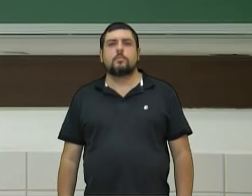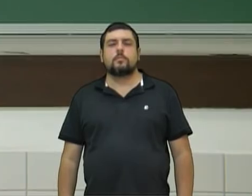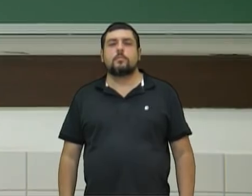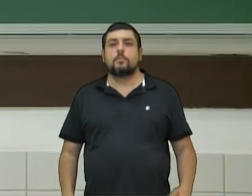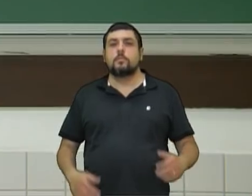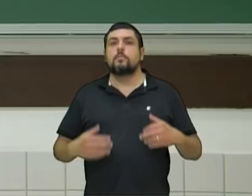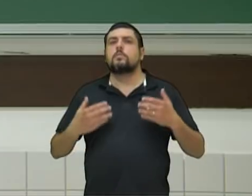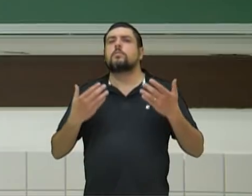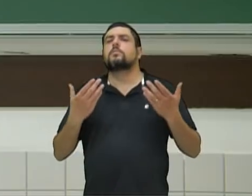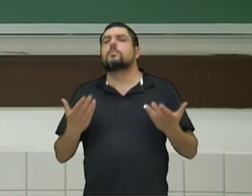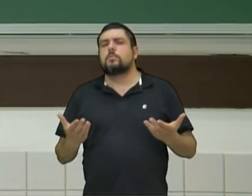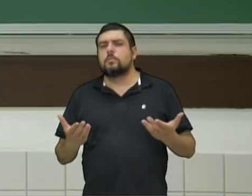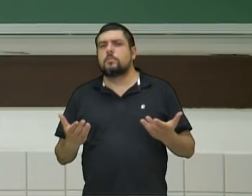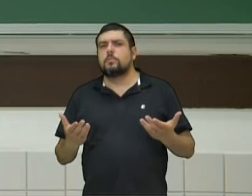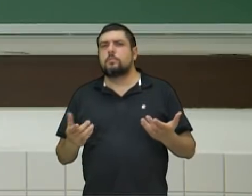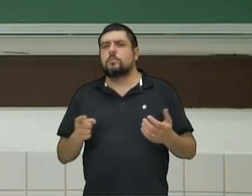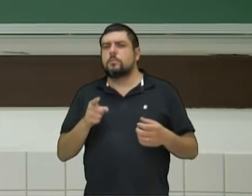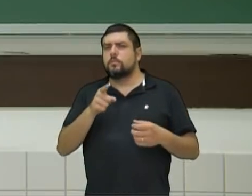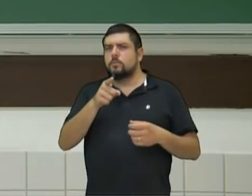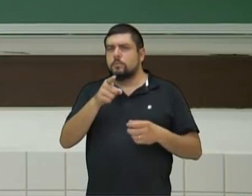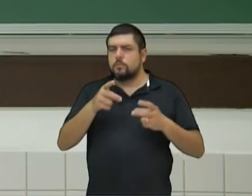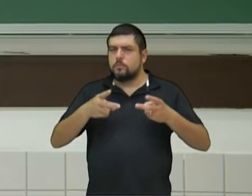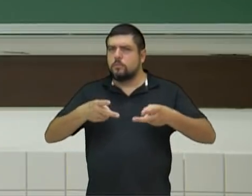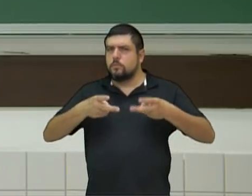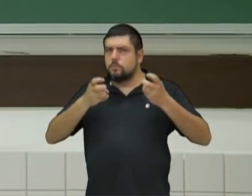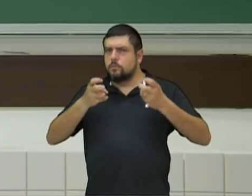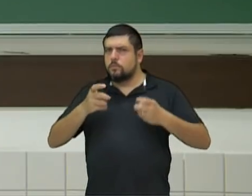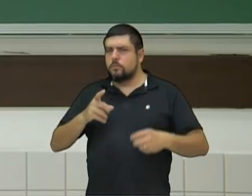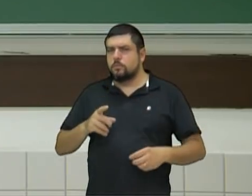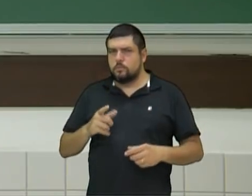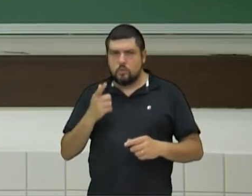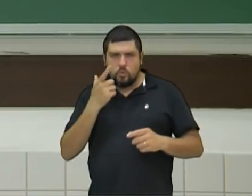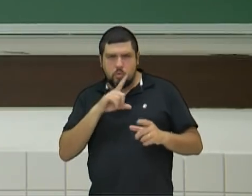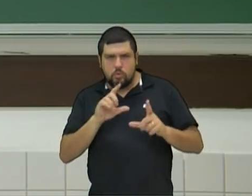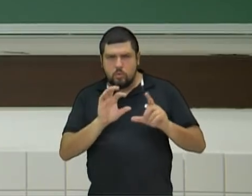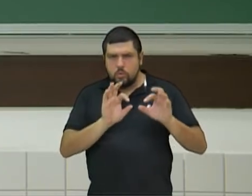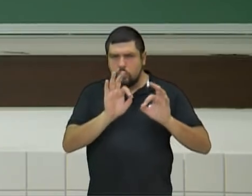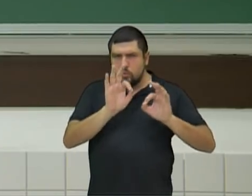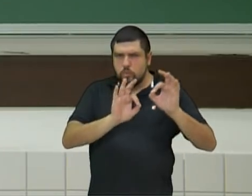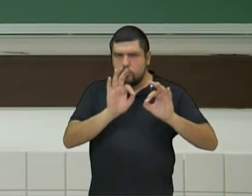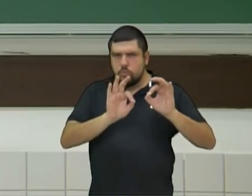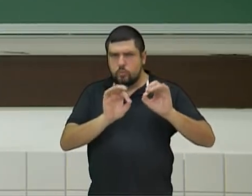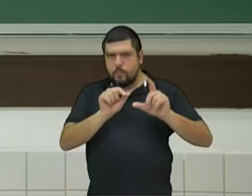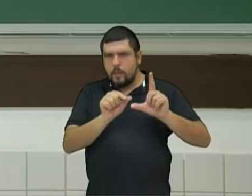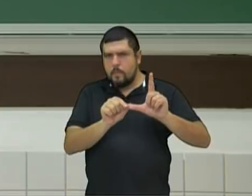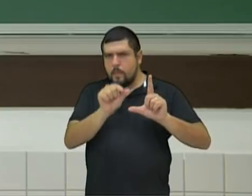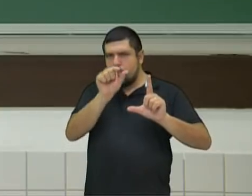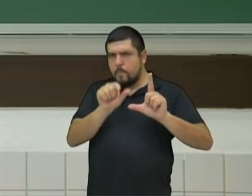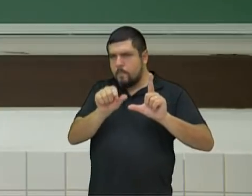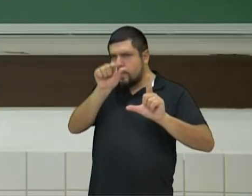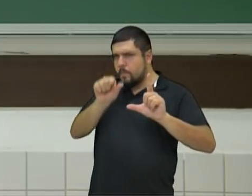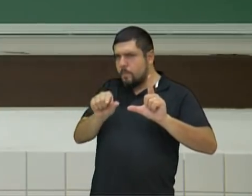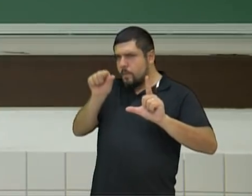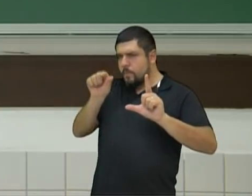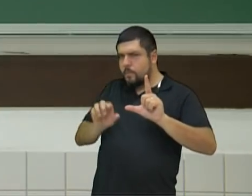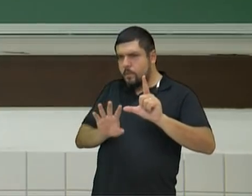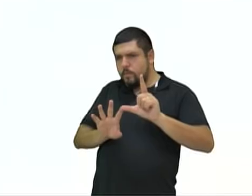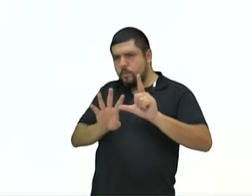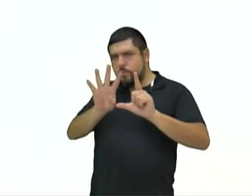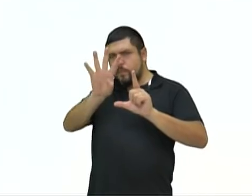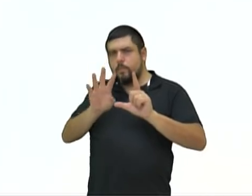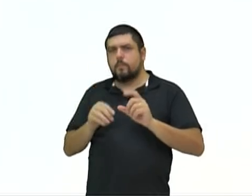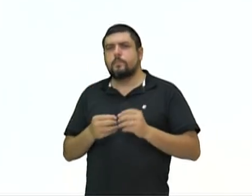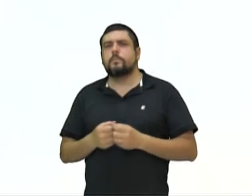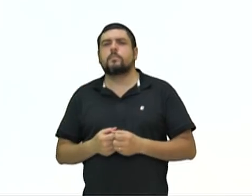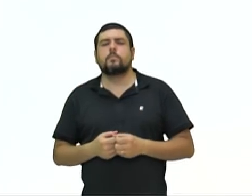E aí, pessoal, o que vocês observaram? Conseguiram fazer? Vamos ver como que ficou esse gráfico. Então, olha